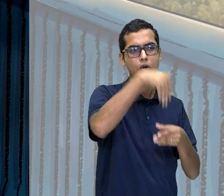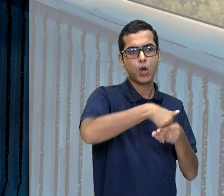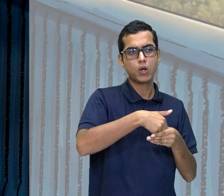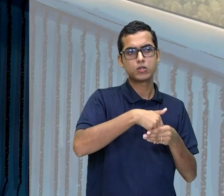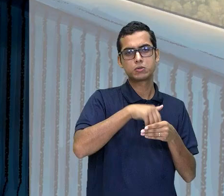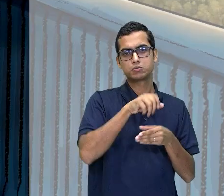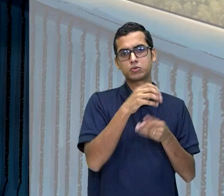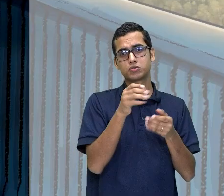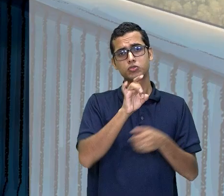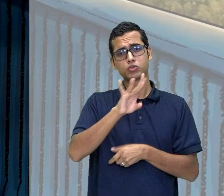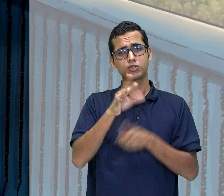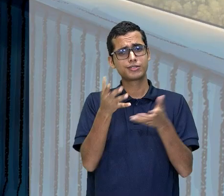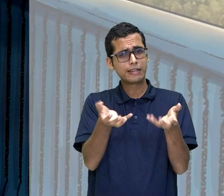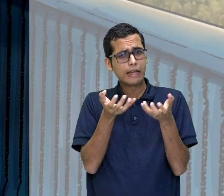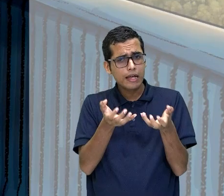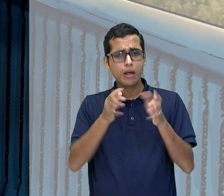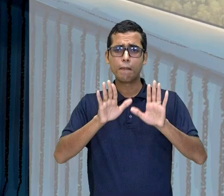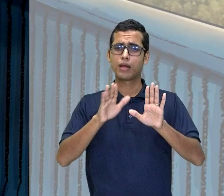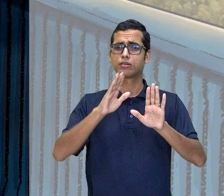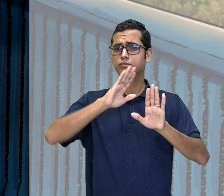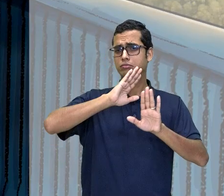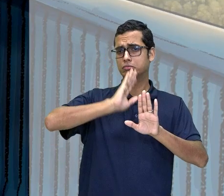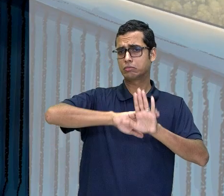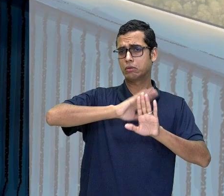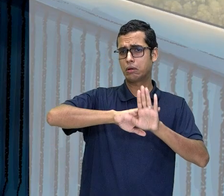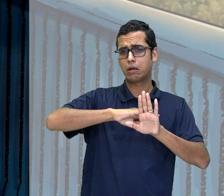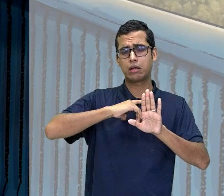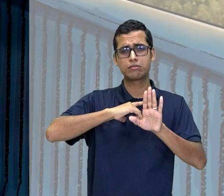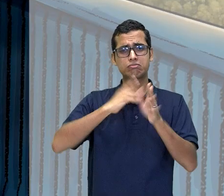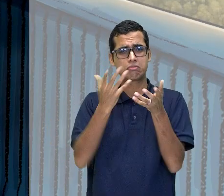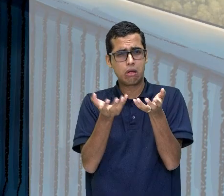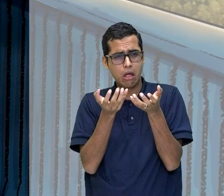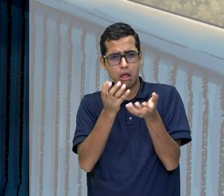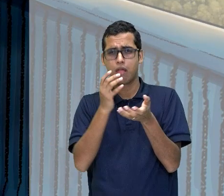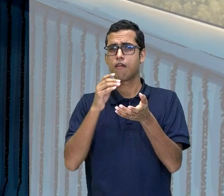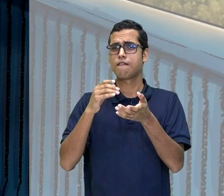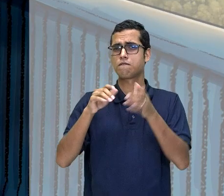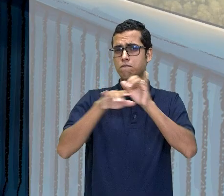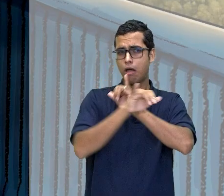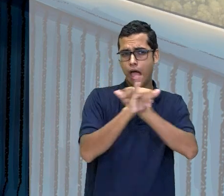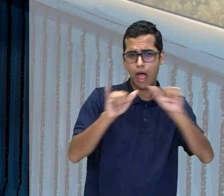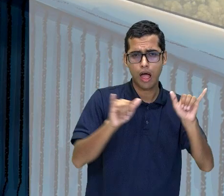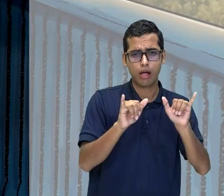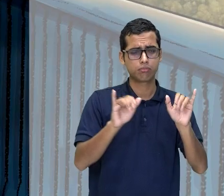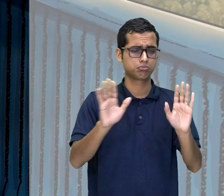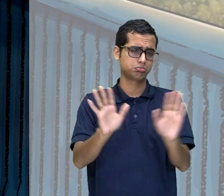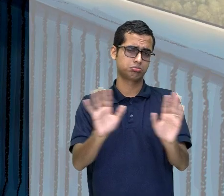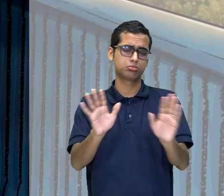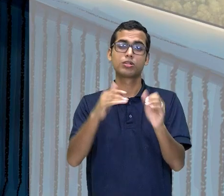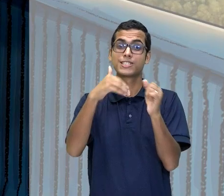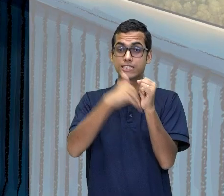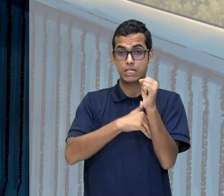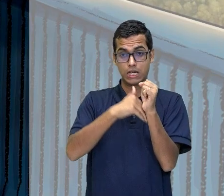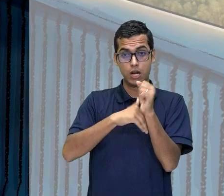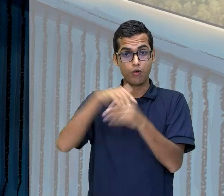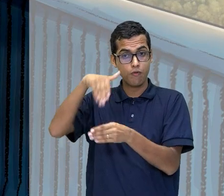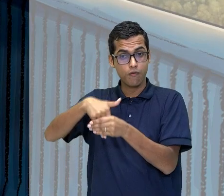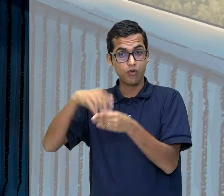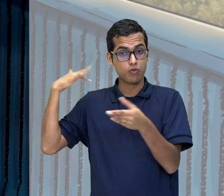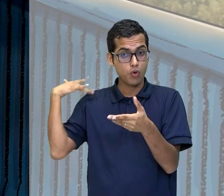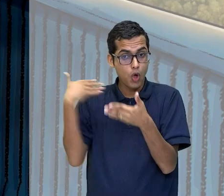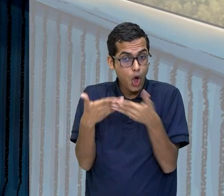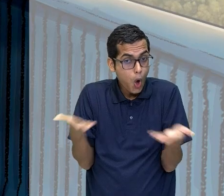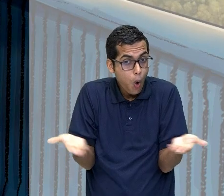queira declarar, mas isso, inclusive, não é nem aconselhado. Naquela época, gente, o voto ele era aberto, ou seja,